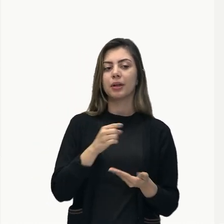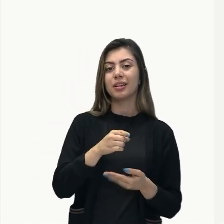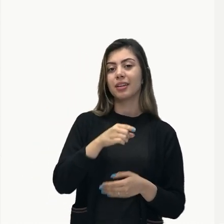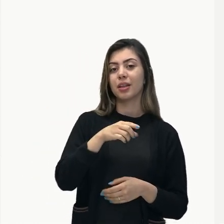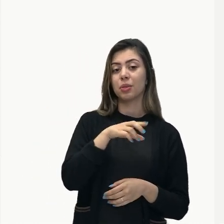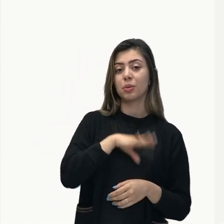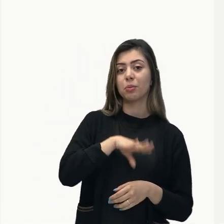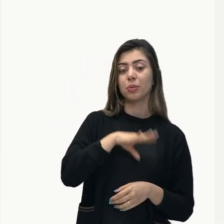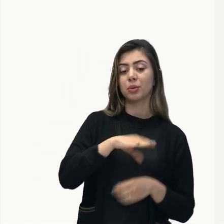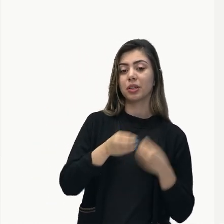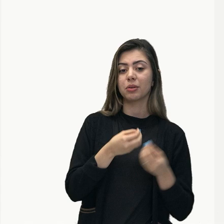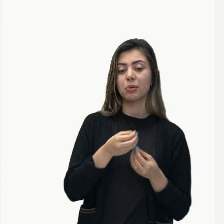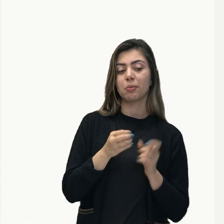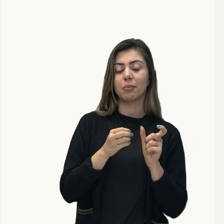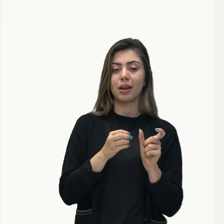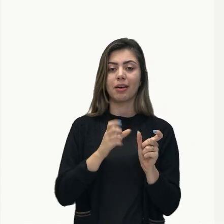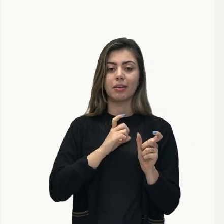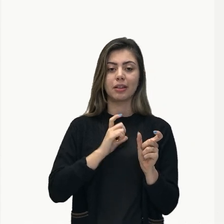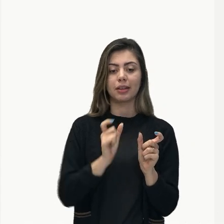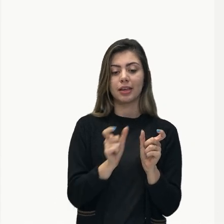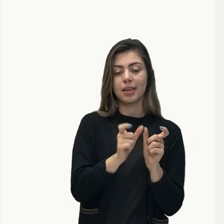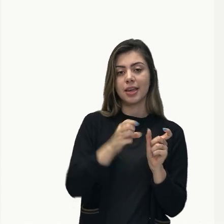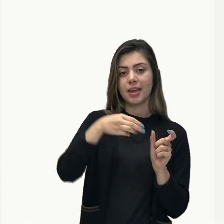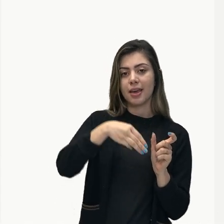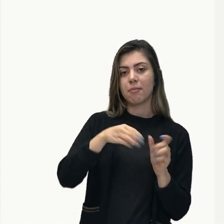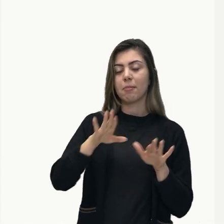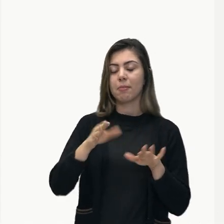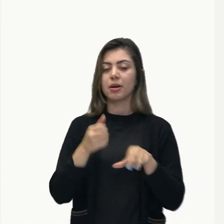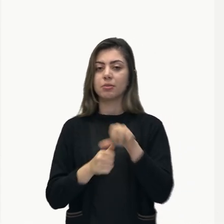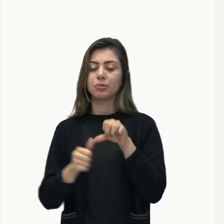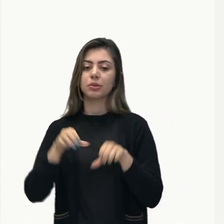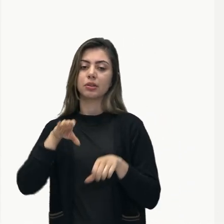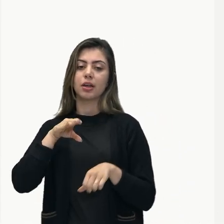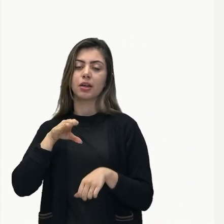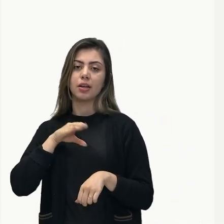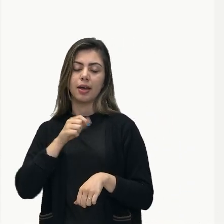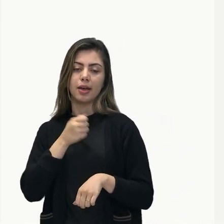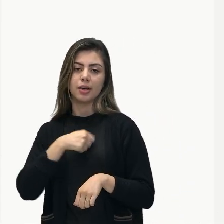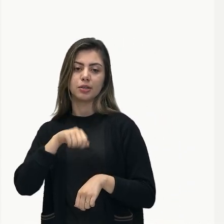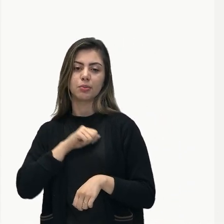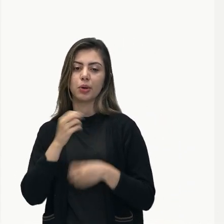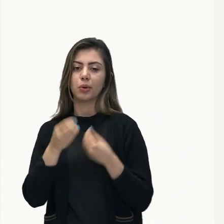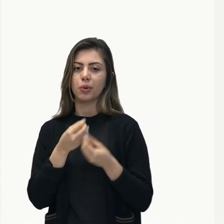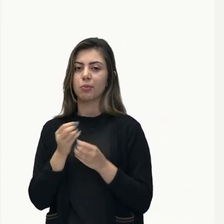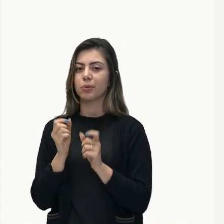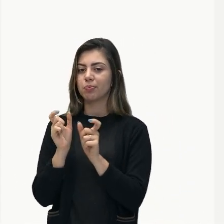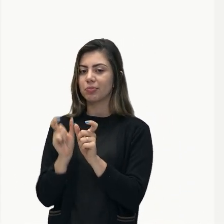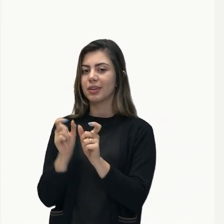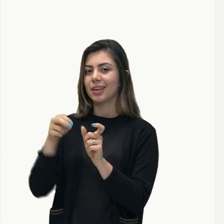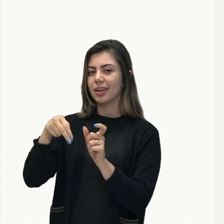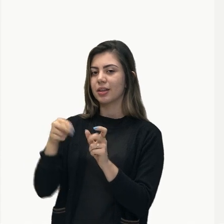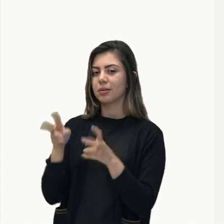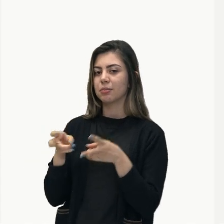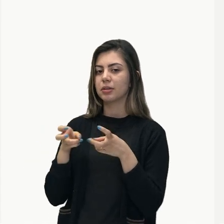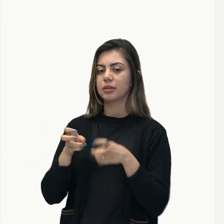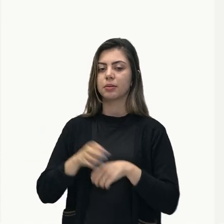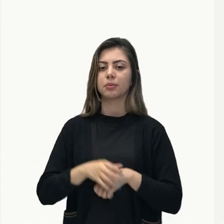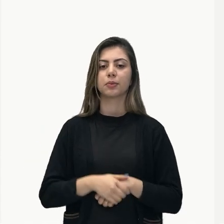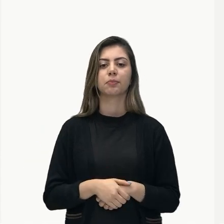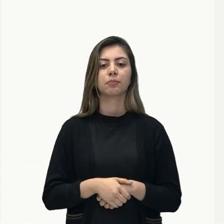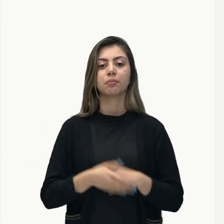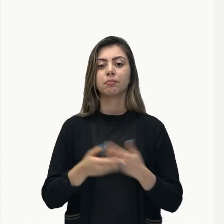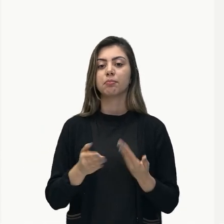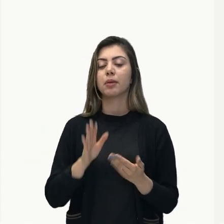M. No espanhol não, N, ok? Professor, e como é que vai ficar o verbo trabalhar? Vamos tirar a terminação AR, o que é que